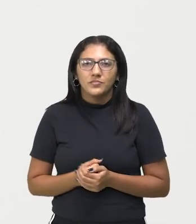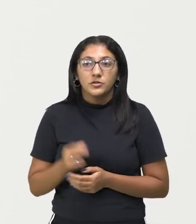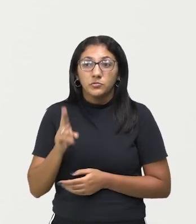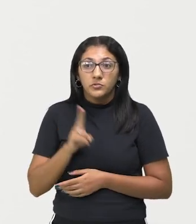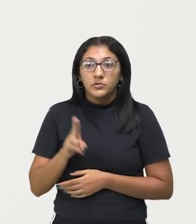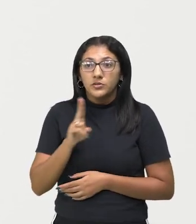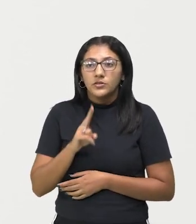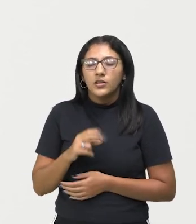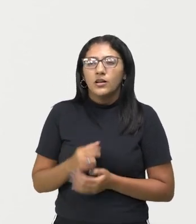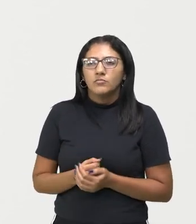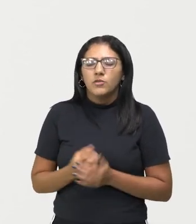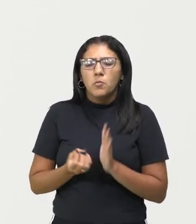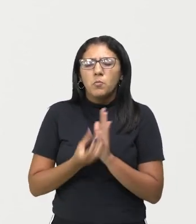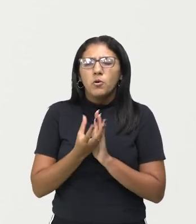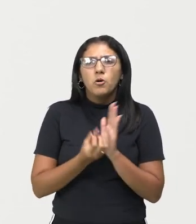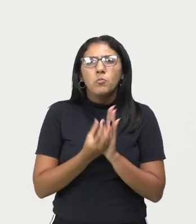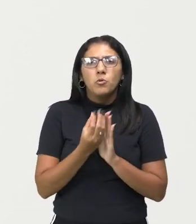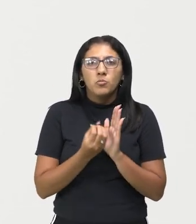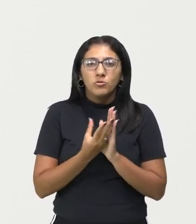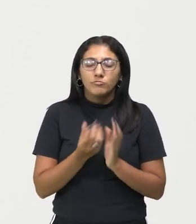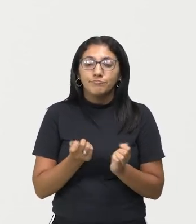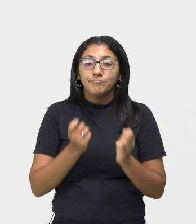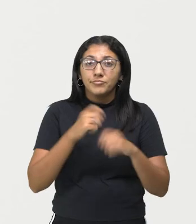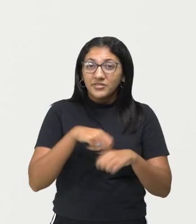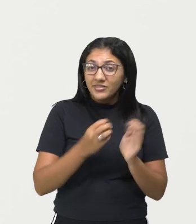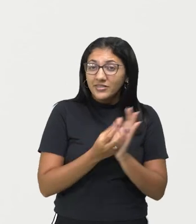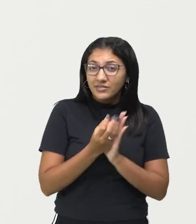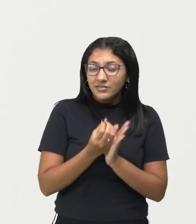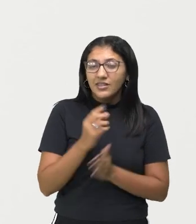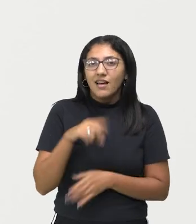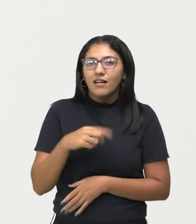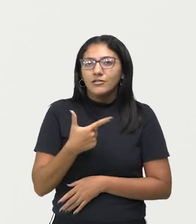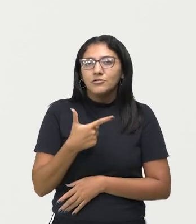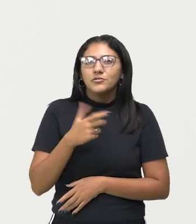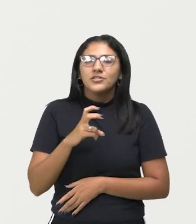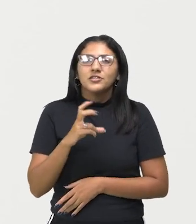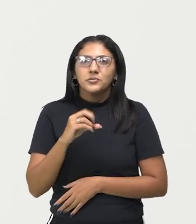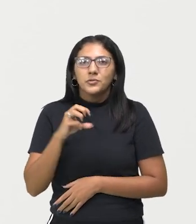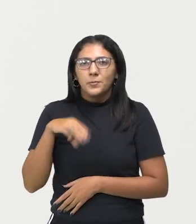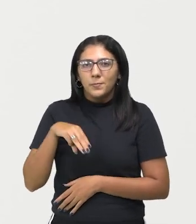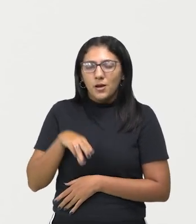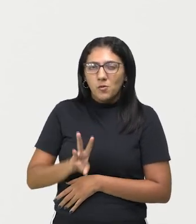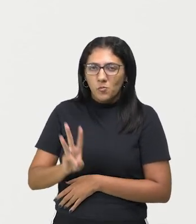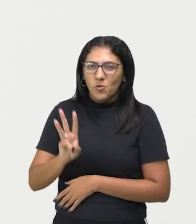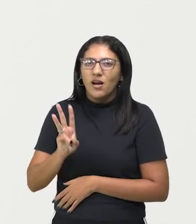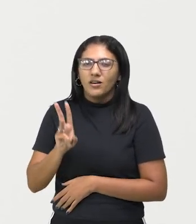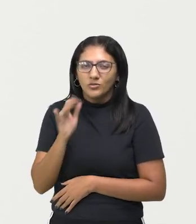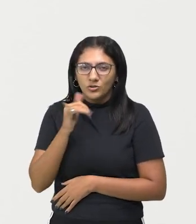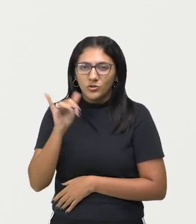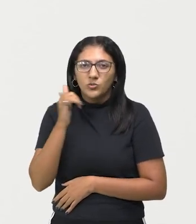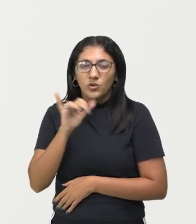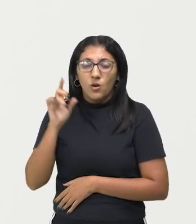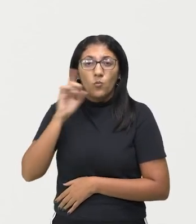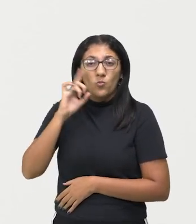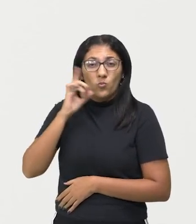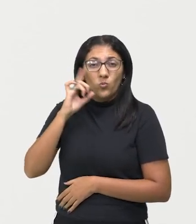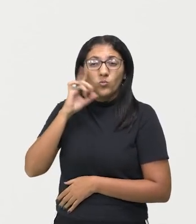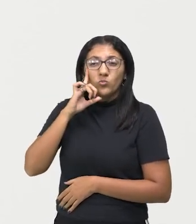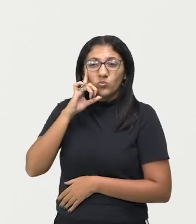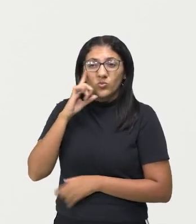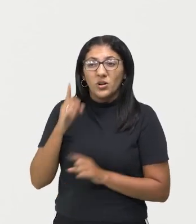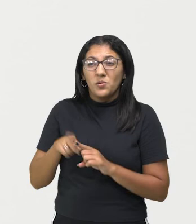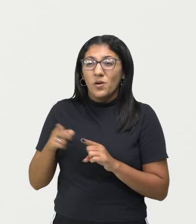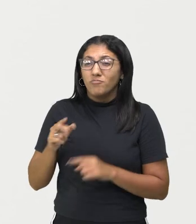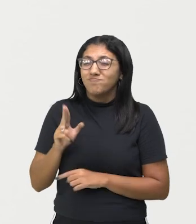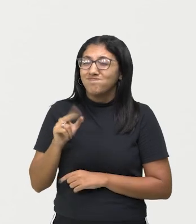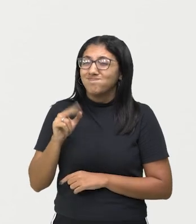Balbina instalada, ou seja, o que ela poderia produzir seria cerca de 250 megawatts diários, porém, ela